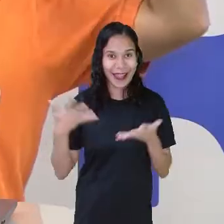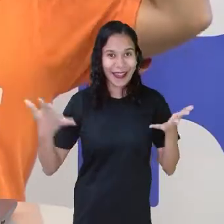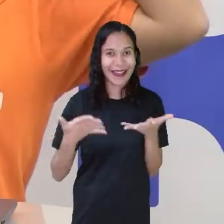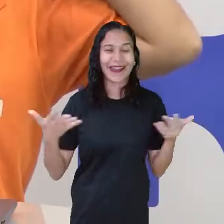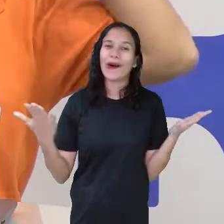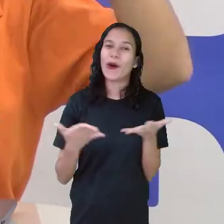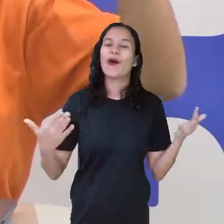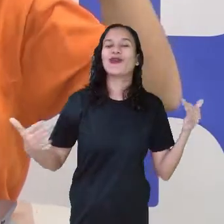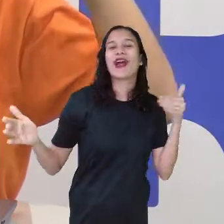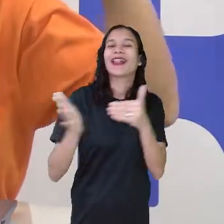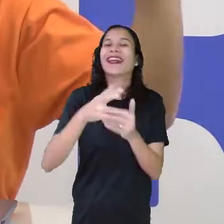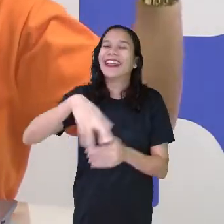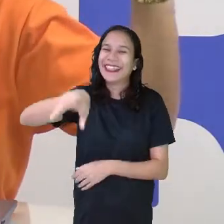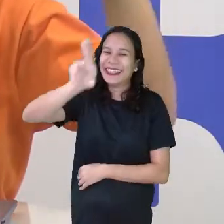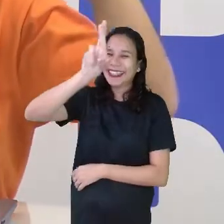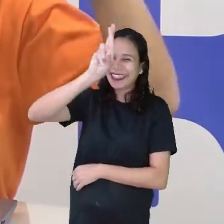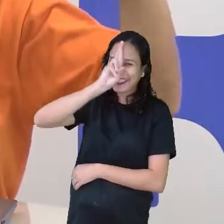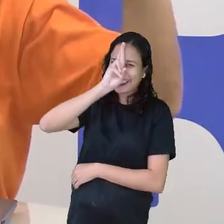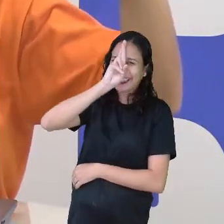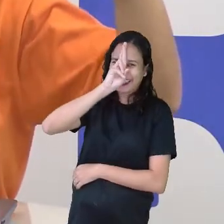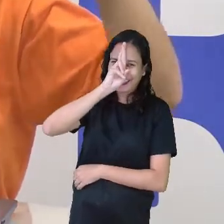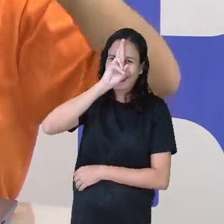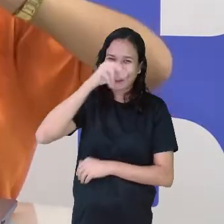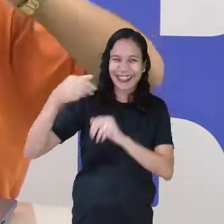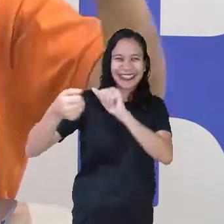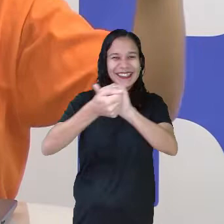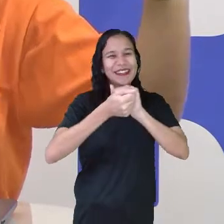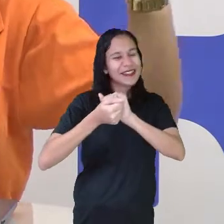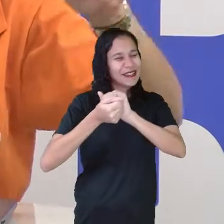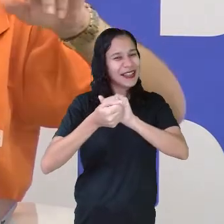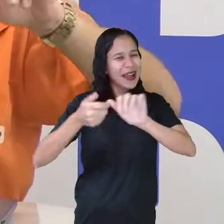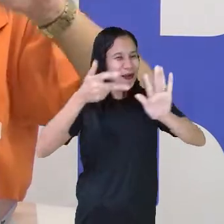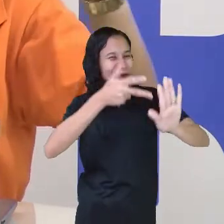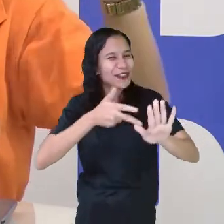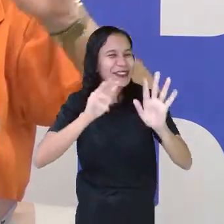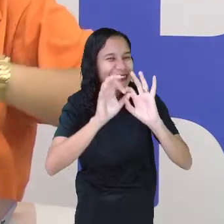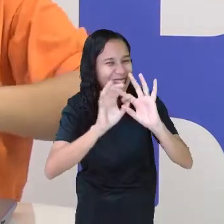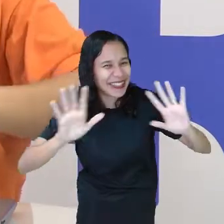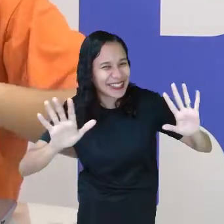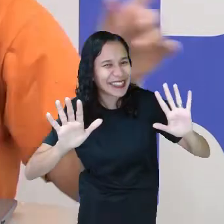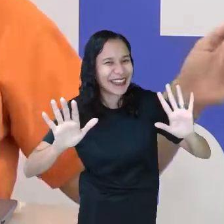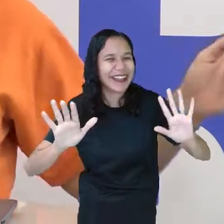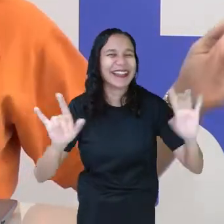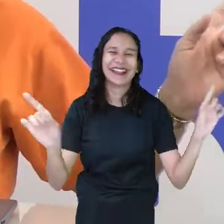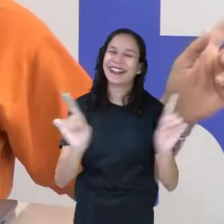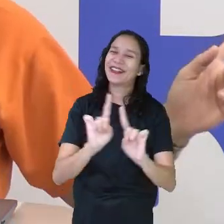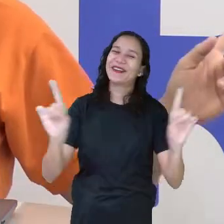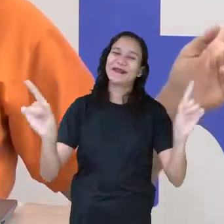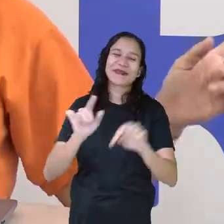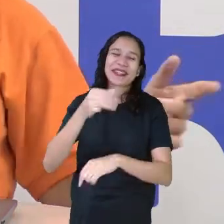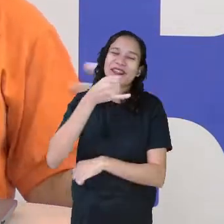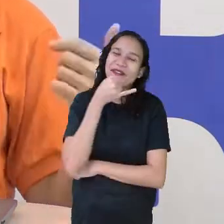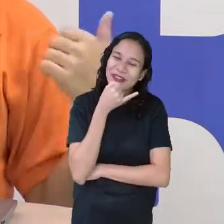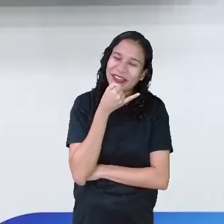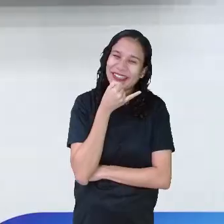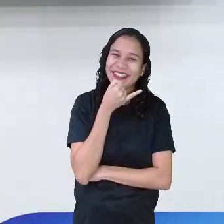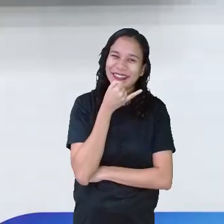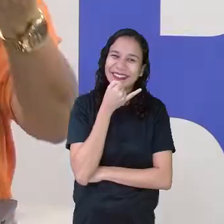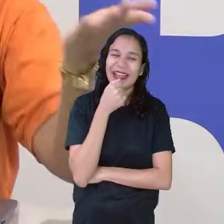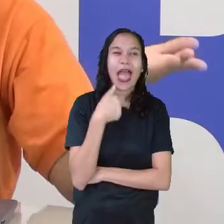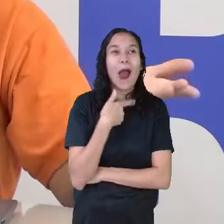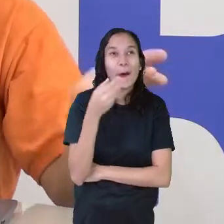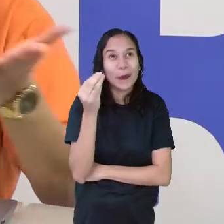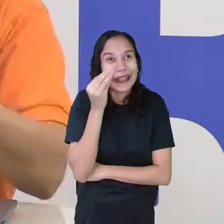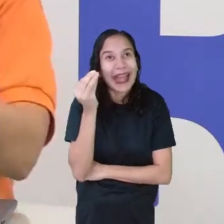vai ficar até meio-dia. Será que a produção vai deixar? Não, a produção não deixou. Quem sabe Eu dia,